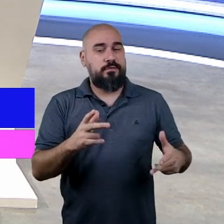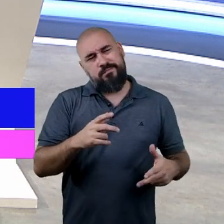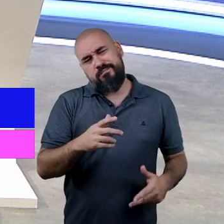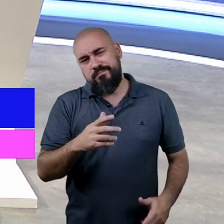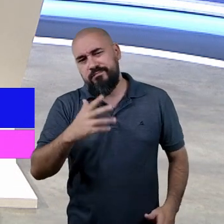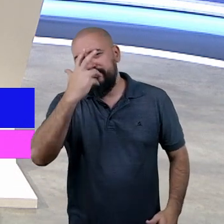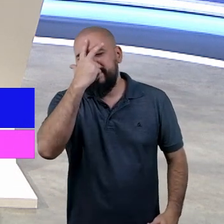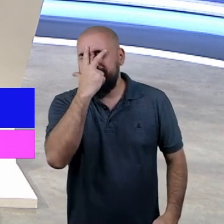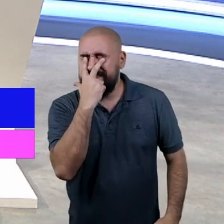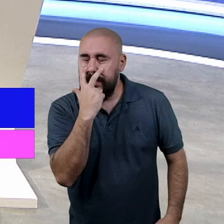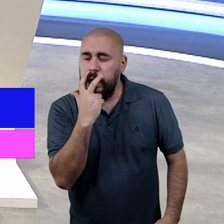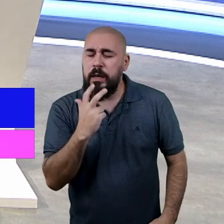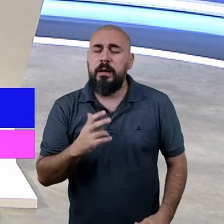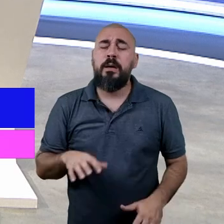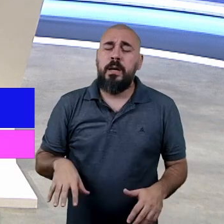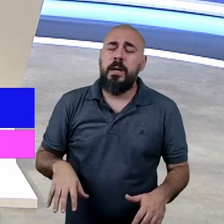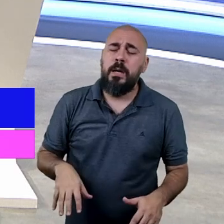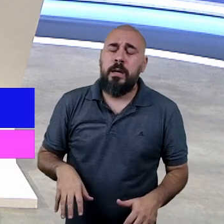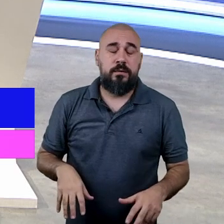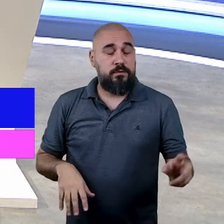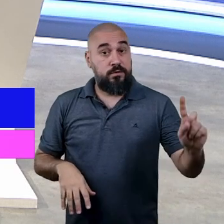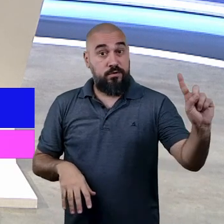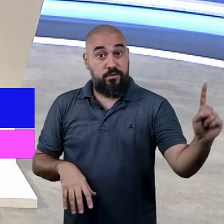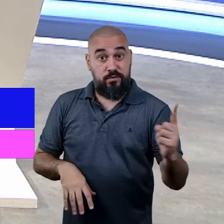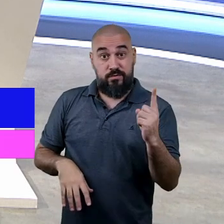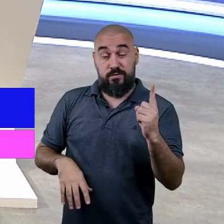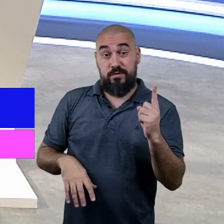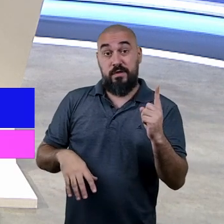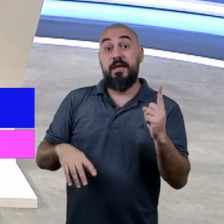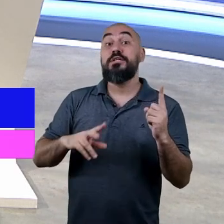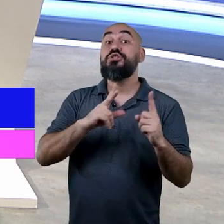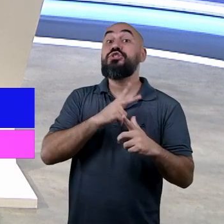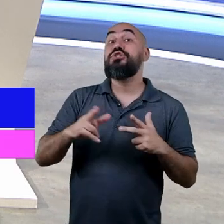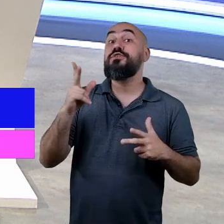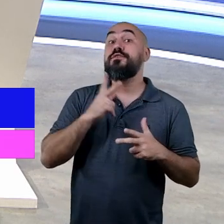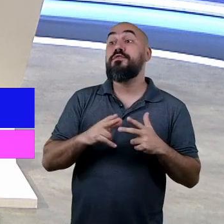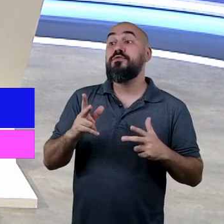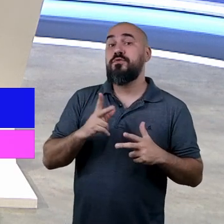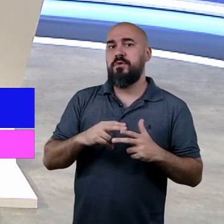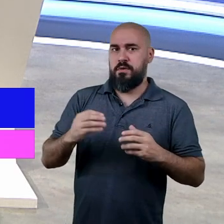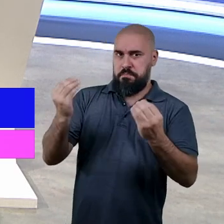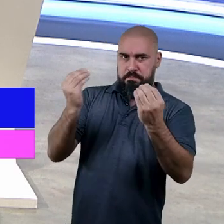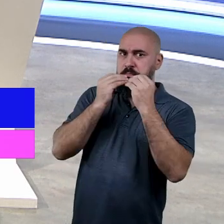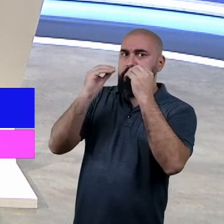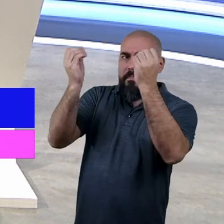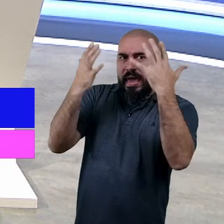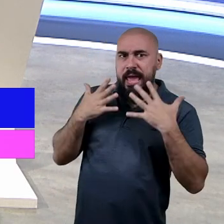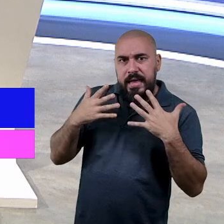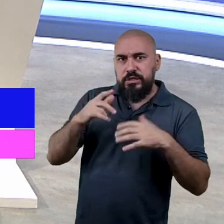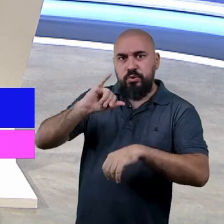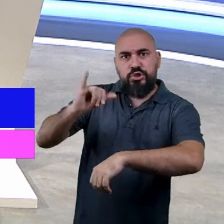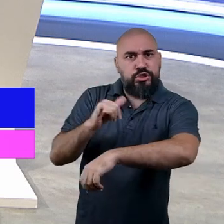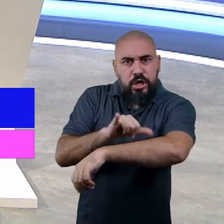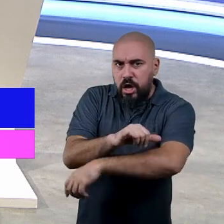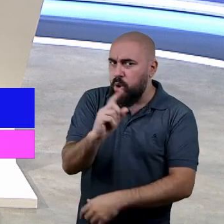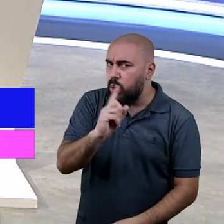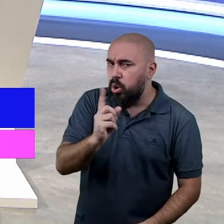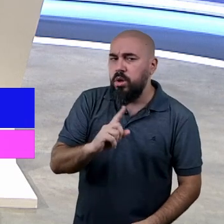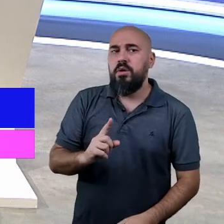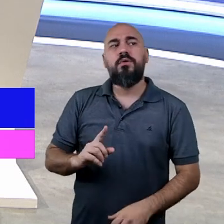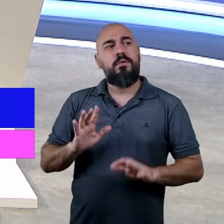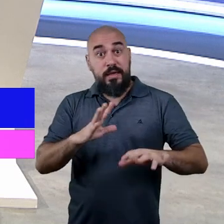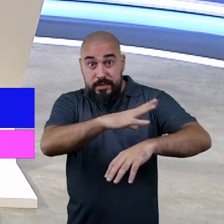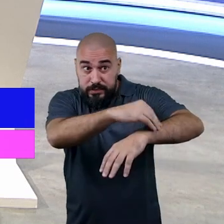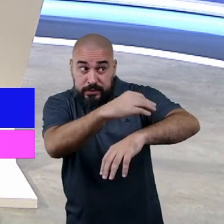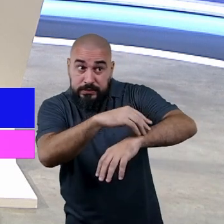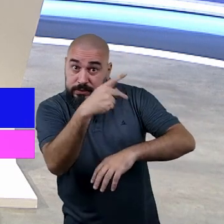seu pai. A bênção não era para ele, a bênção era para Esaú, mas Jacó acabou usurpando